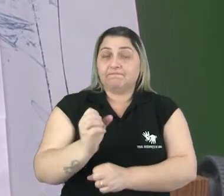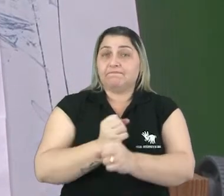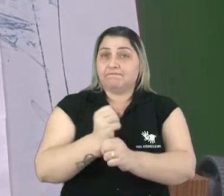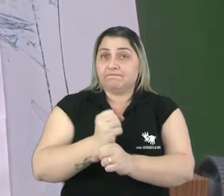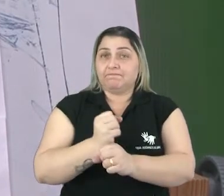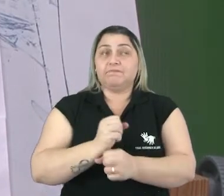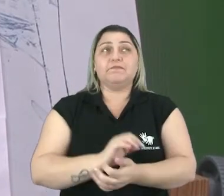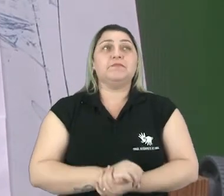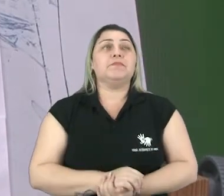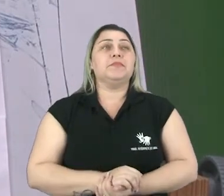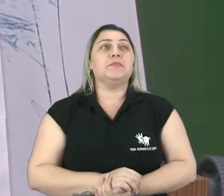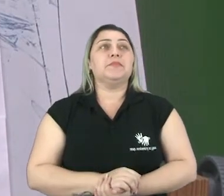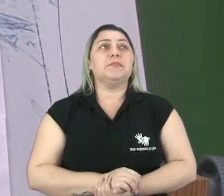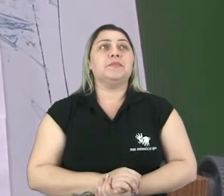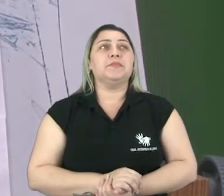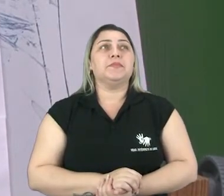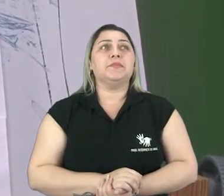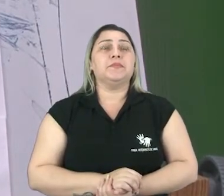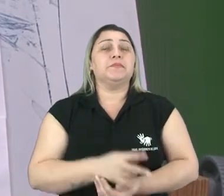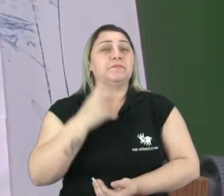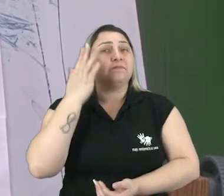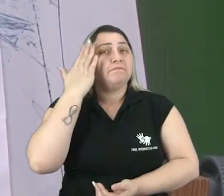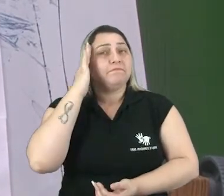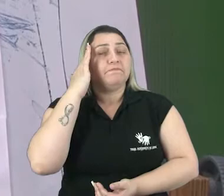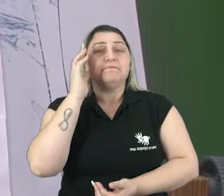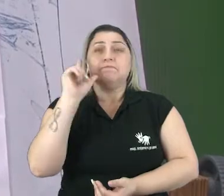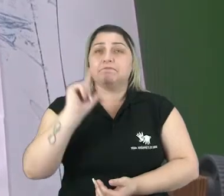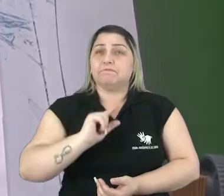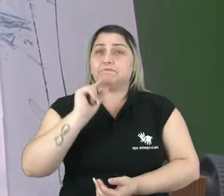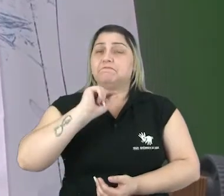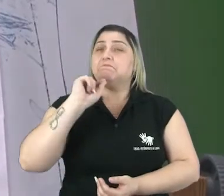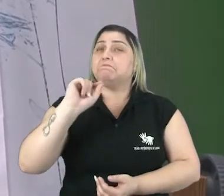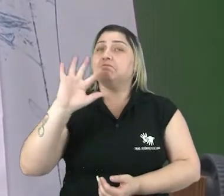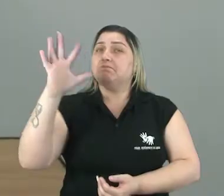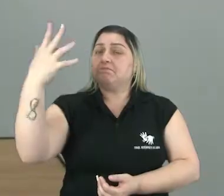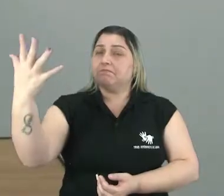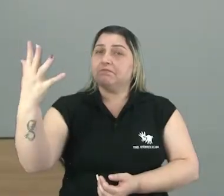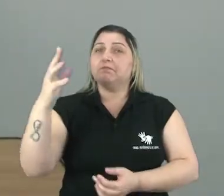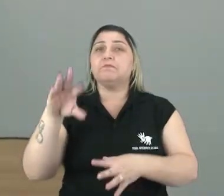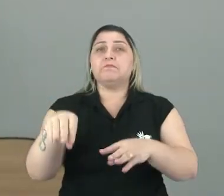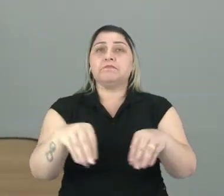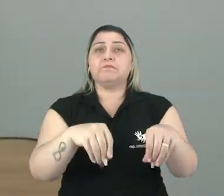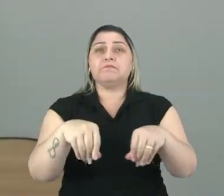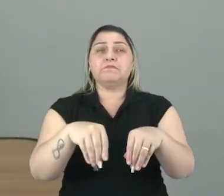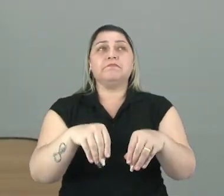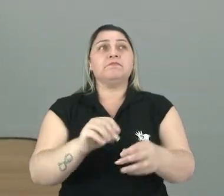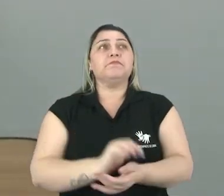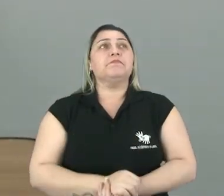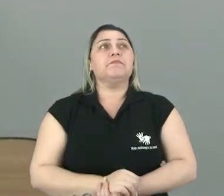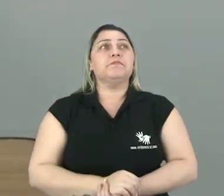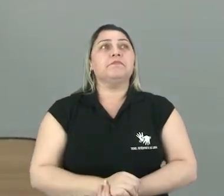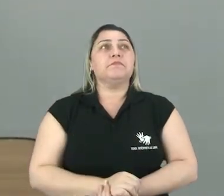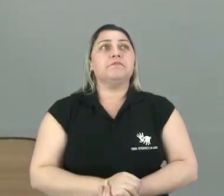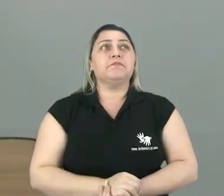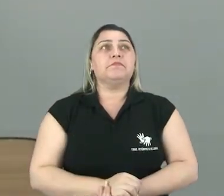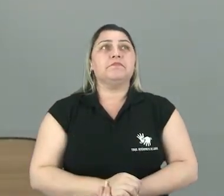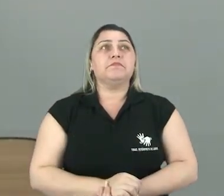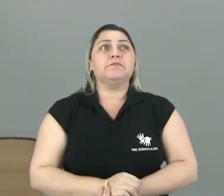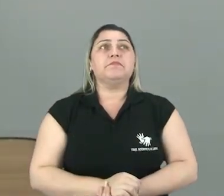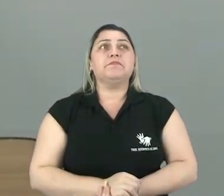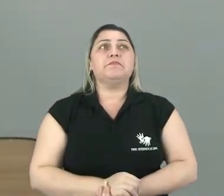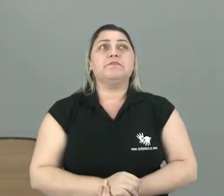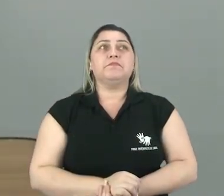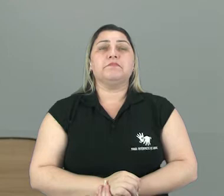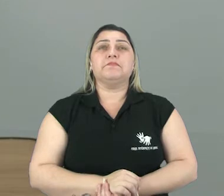tá? Isso tudo dá para a gente entender um pouco o cenário, a questão dessas terras indígenas, a questão do reconhecimento,